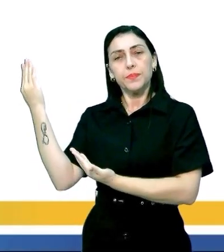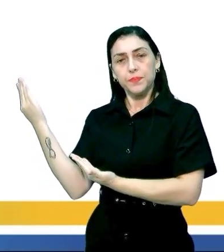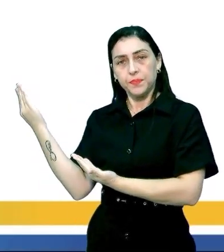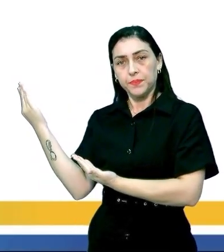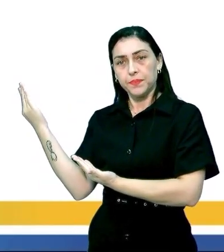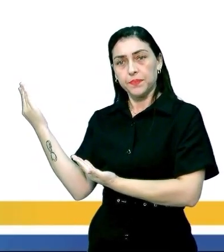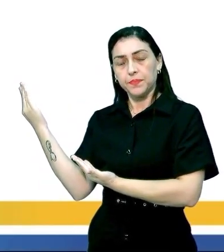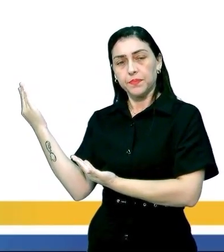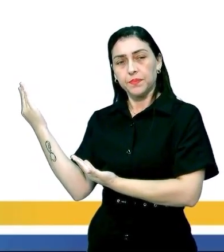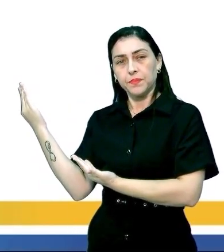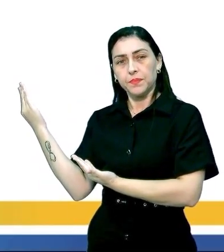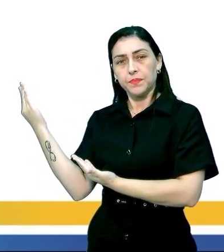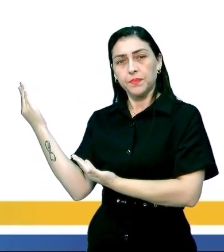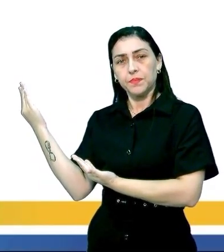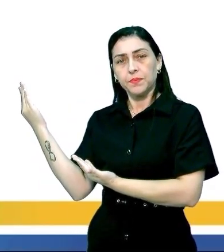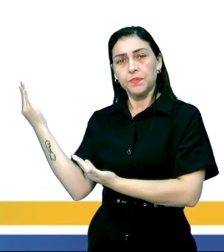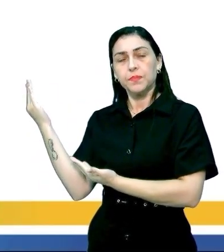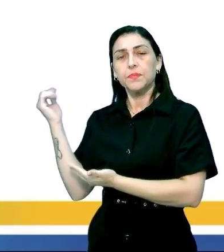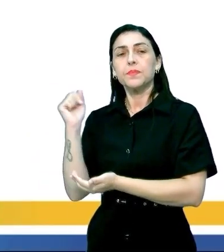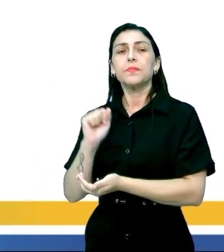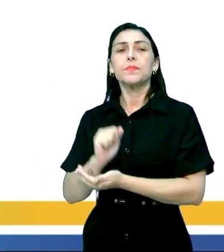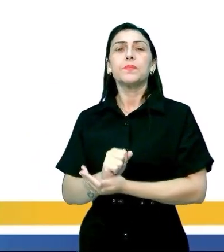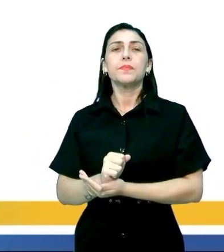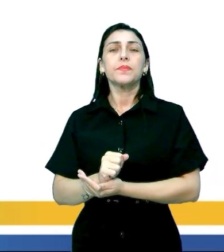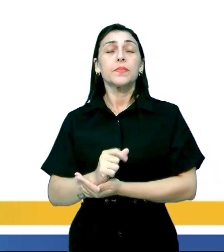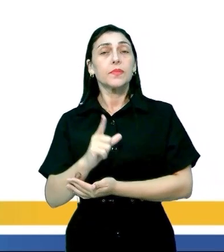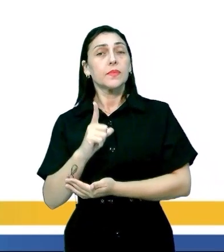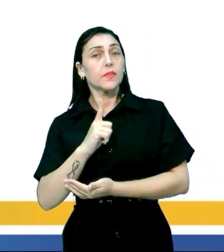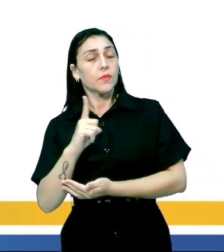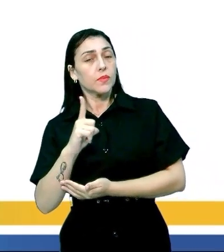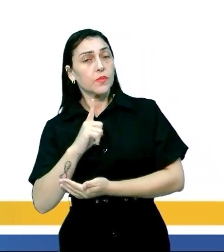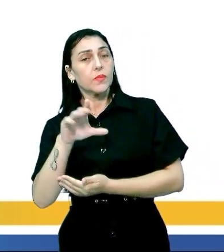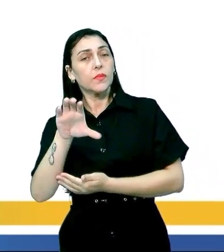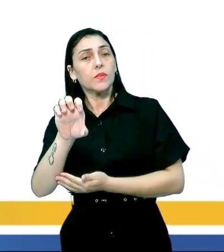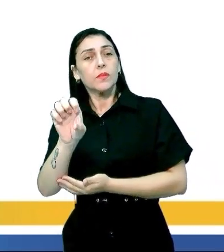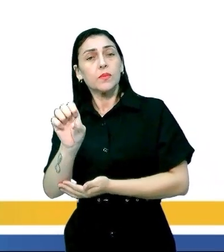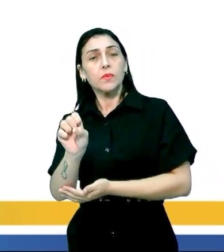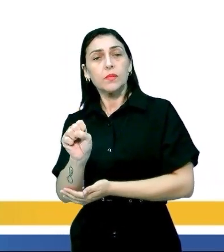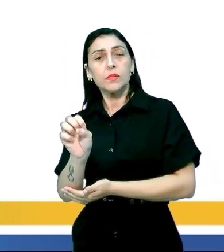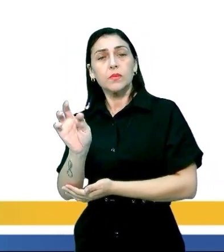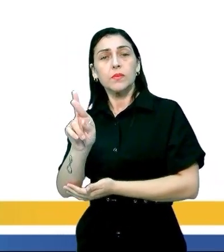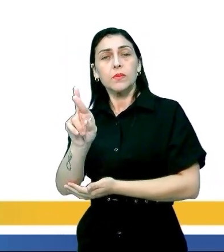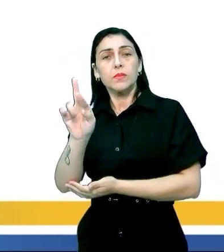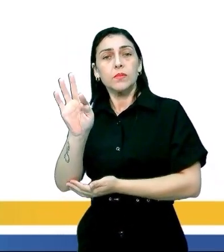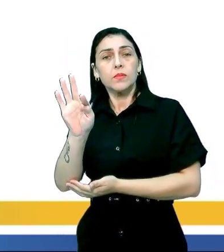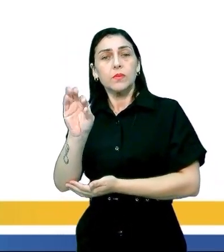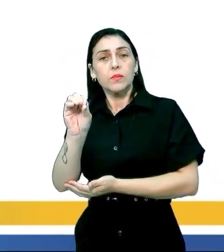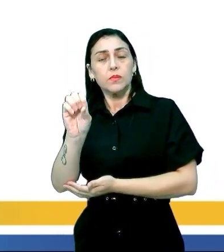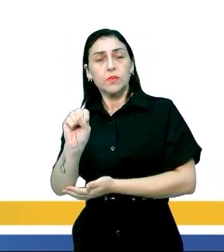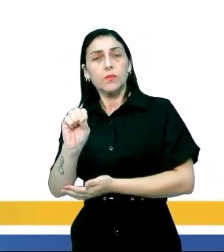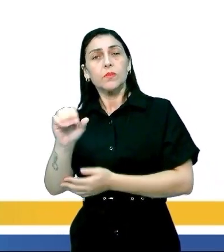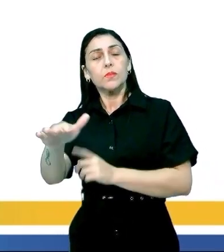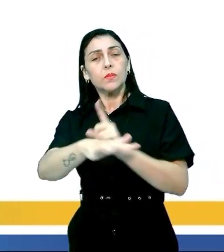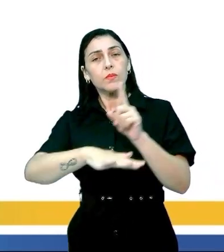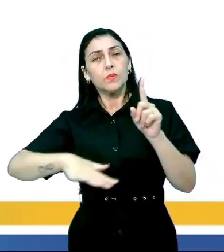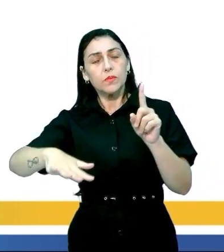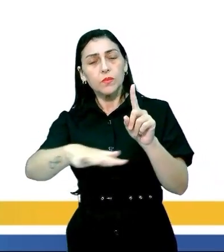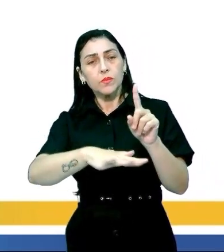a questão dos estratos sociais, ou um outro termo, que é